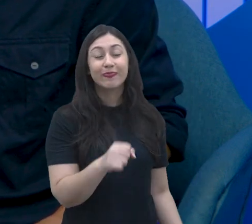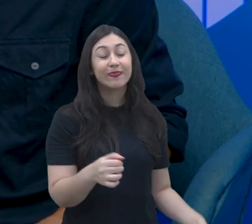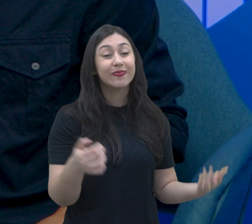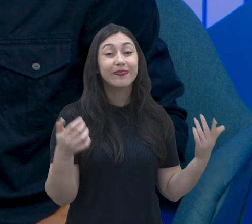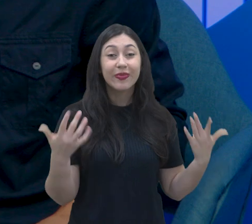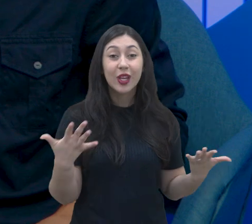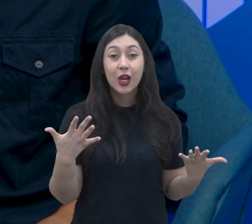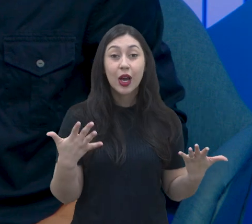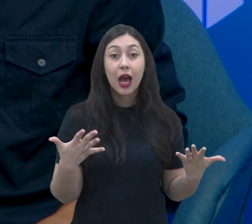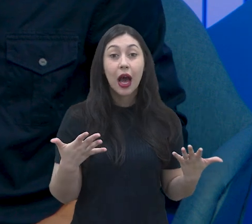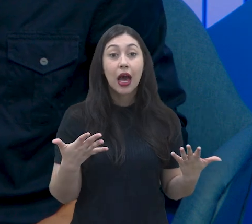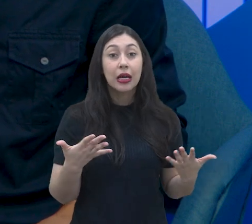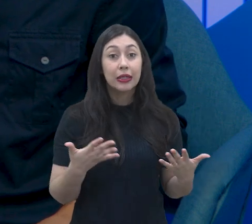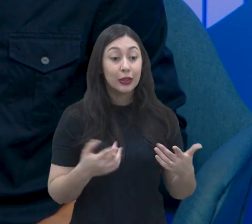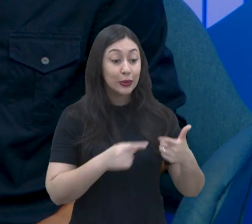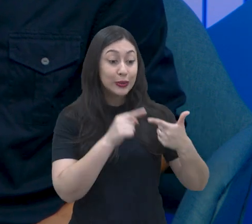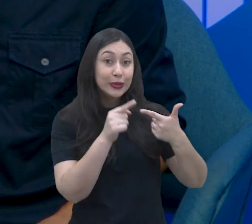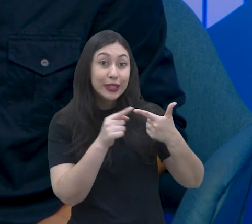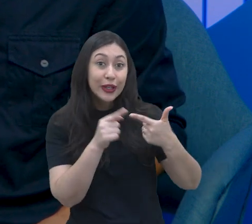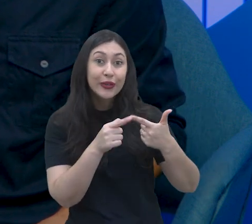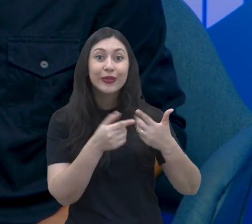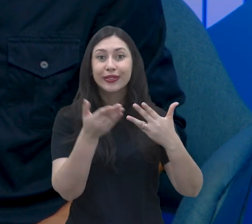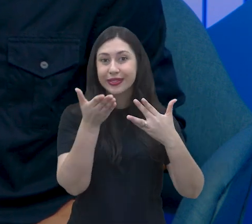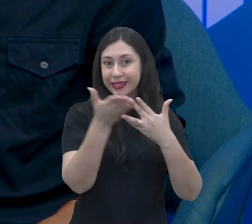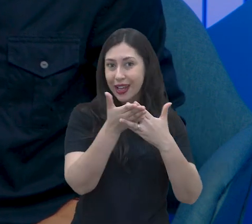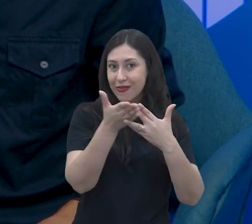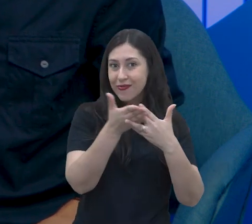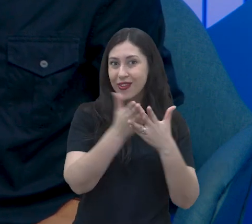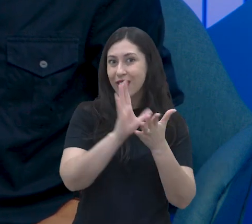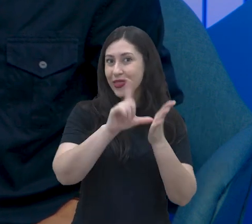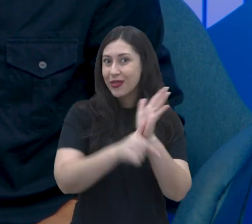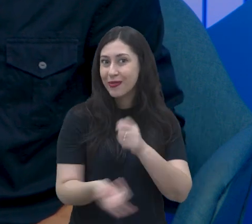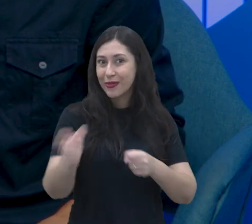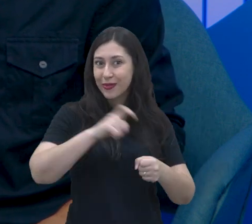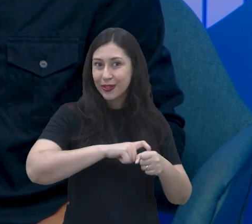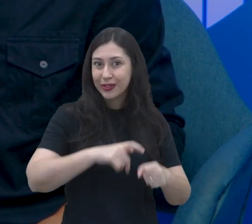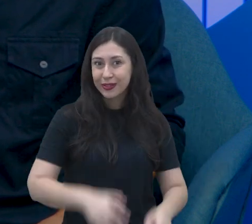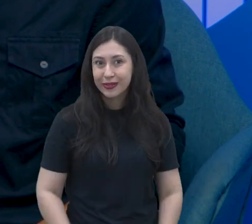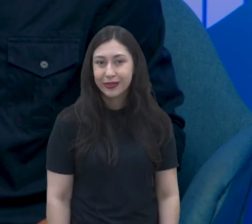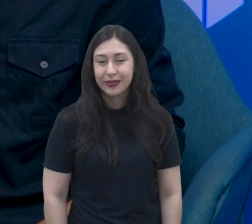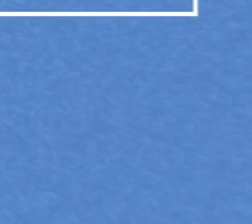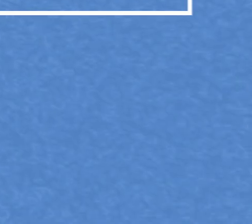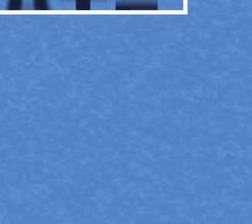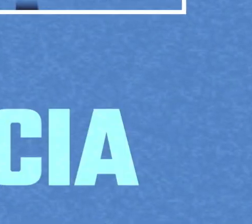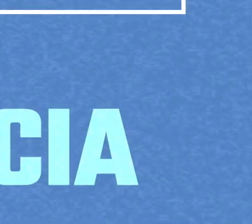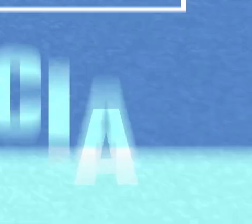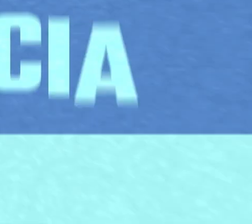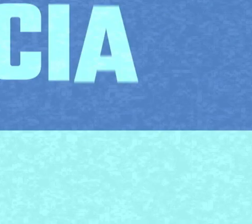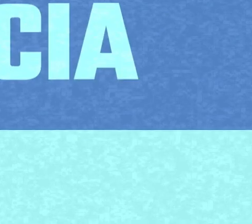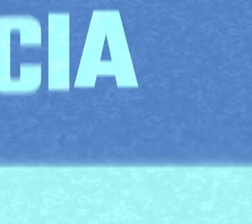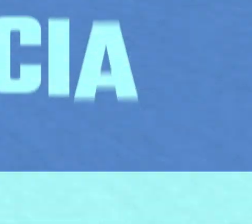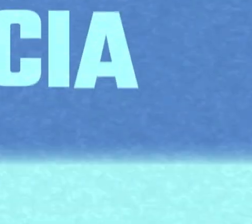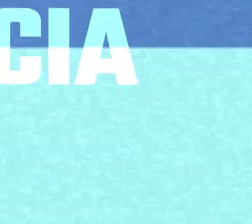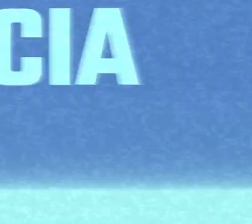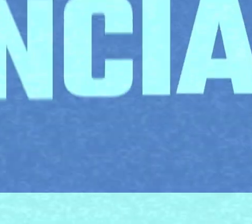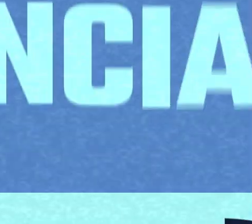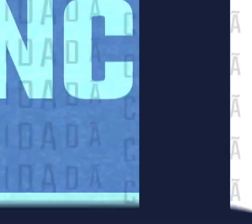dúvida. Bom, gente, hora de mais um intervalo aqui no Sobre Política. Daqui a pouco a gente volta.